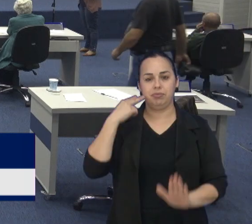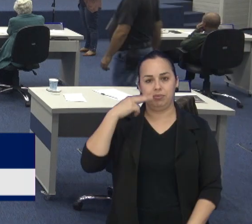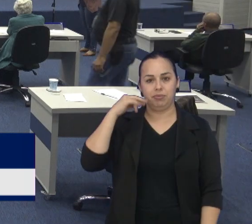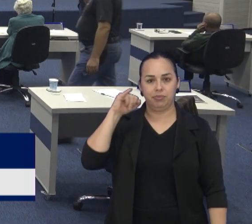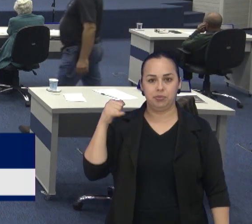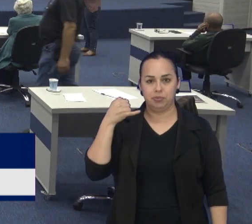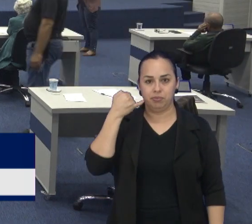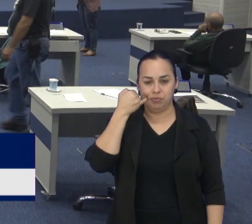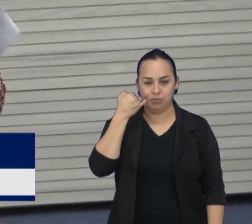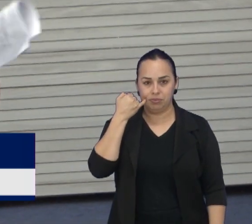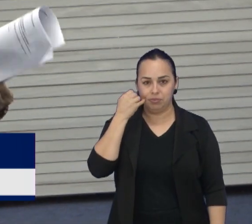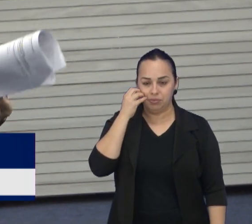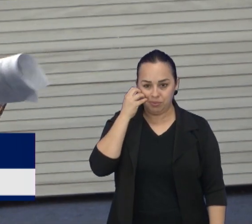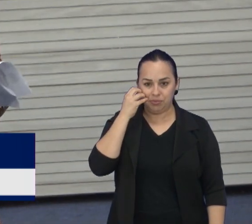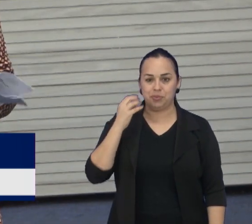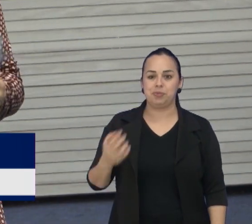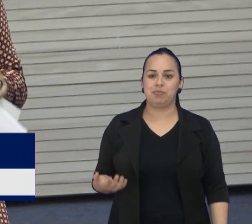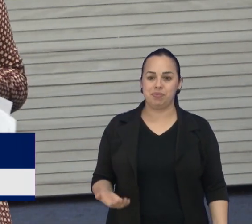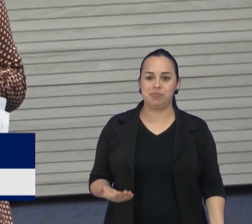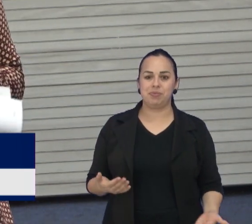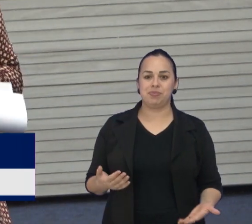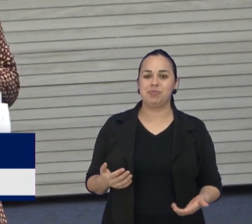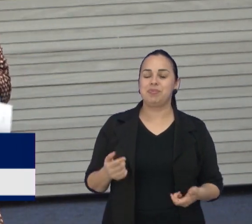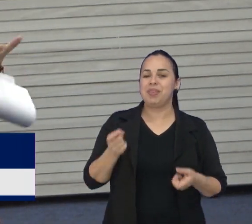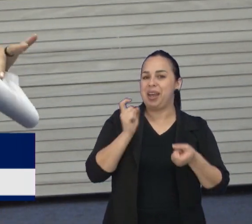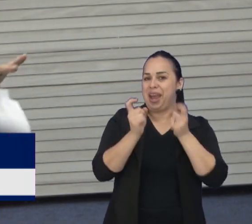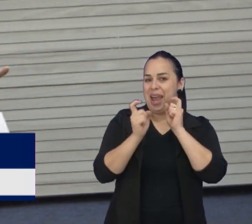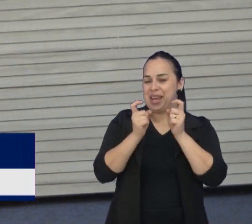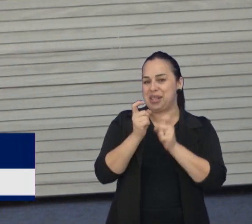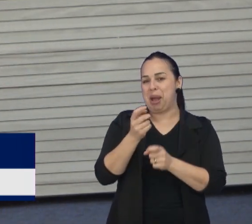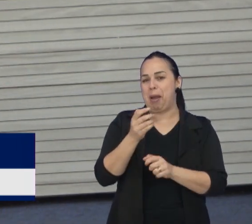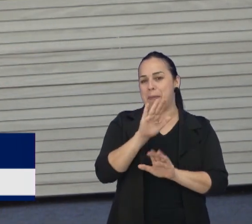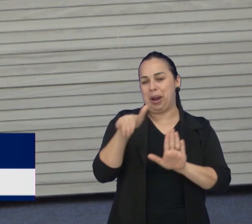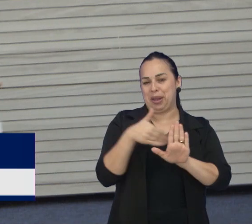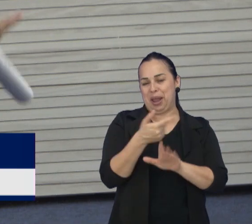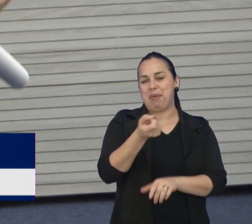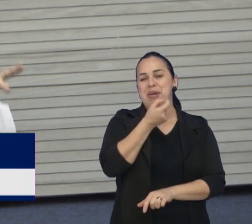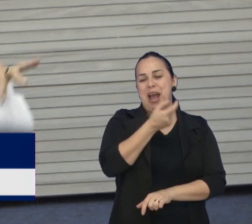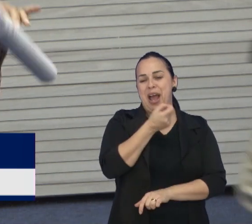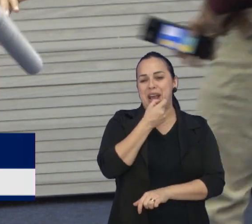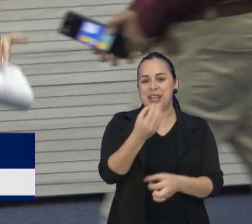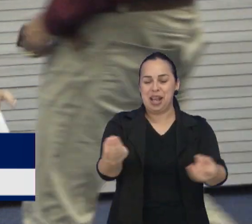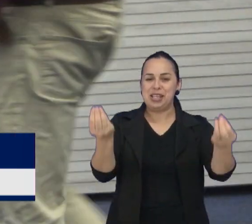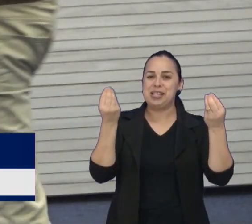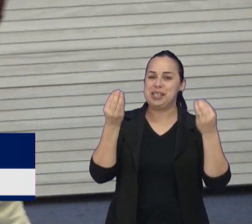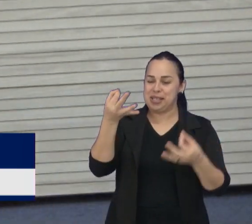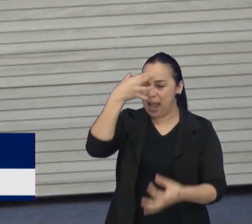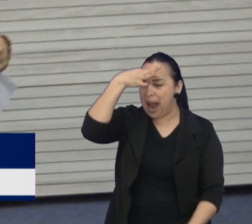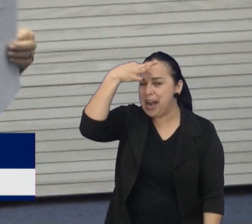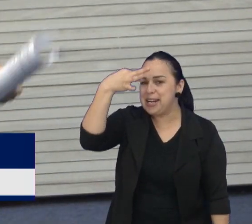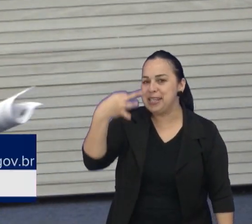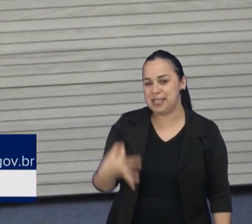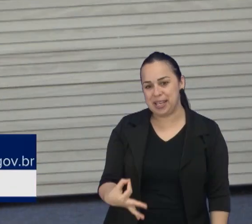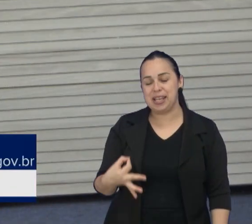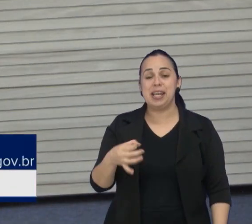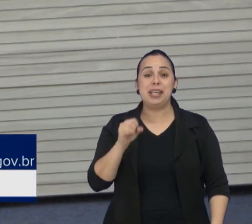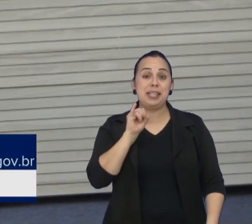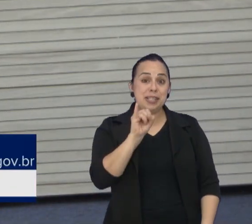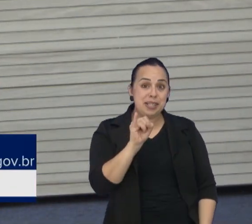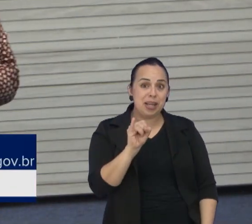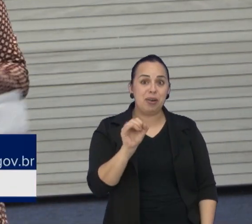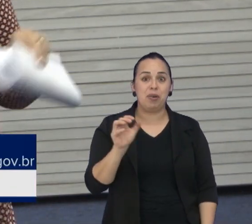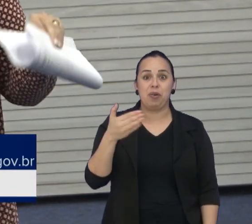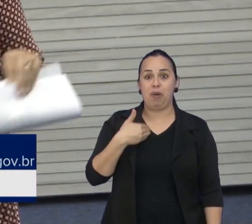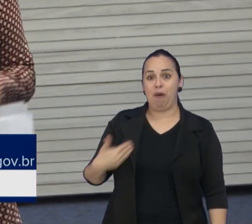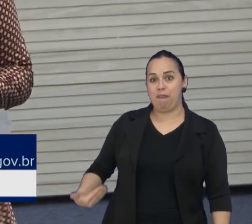Juliana Fraga. A sessão passa a ser até uma comédia, às vezes, né? Com certeza, se fosse o governo